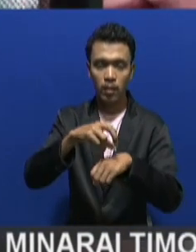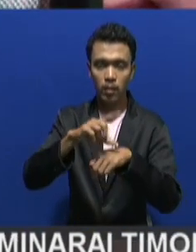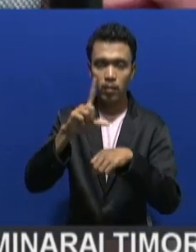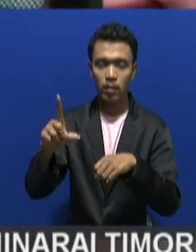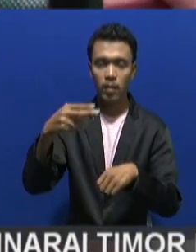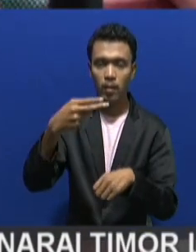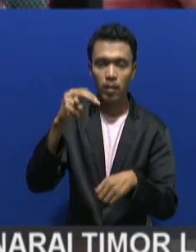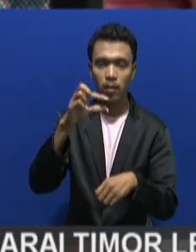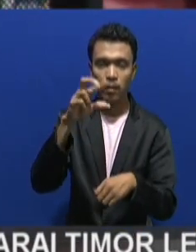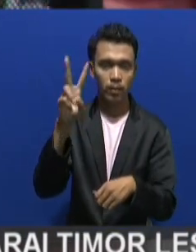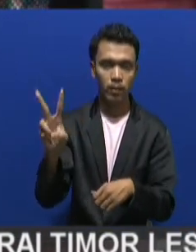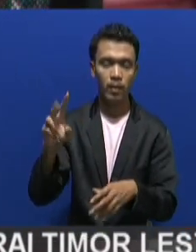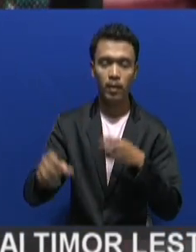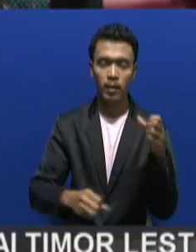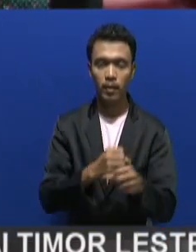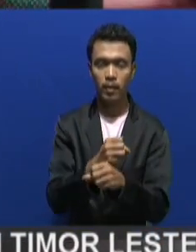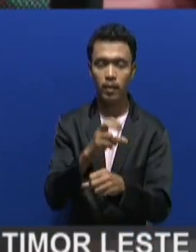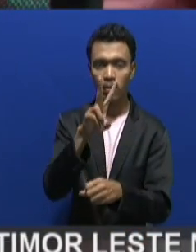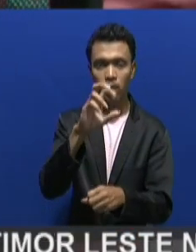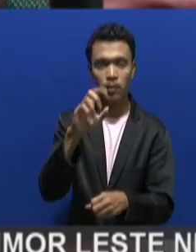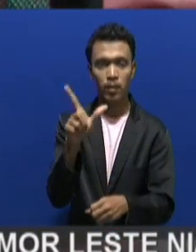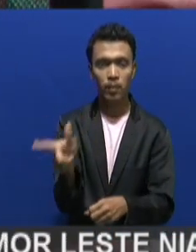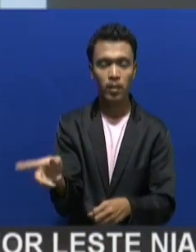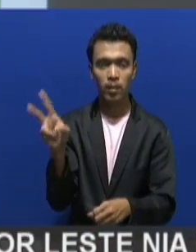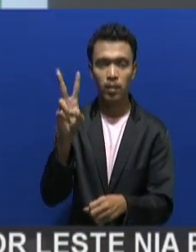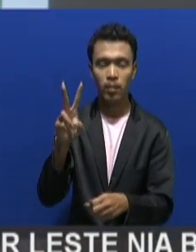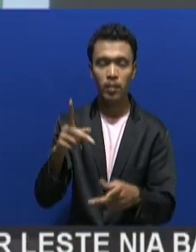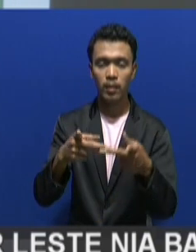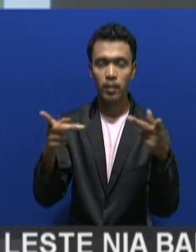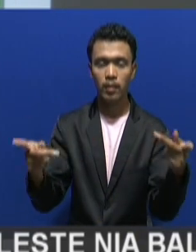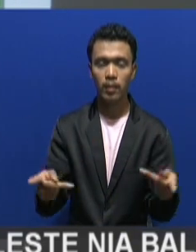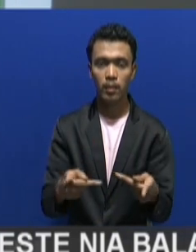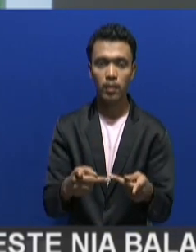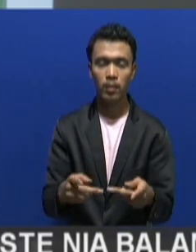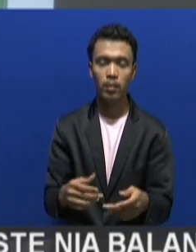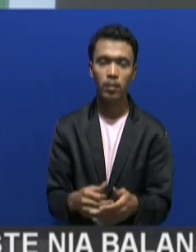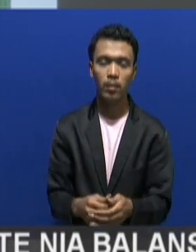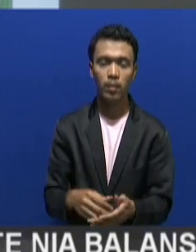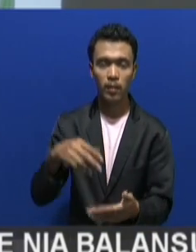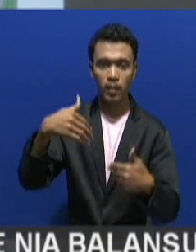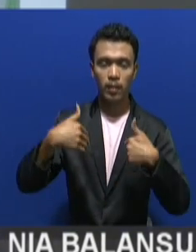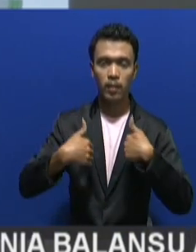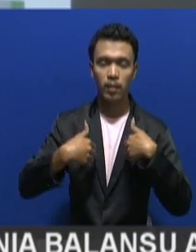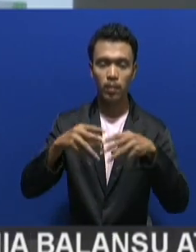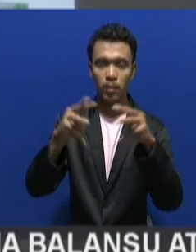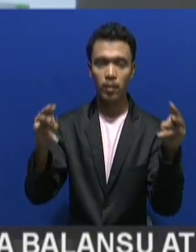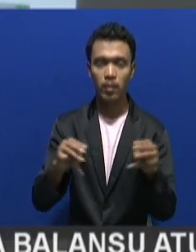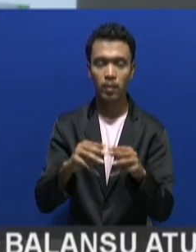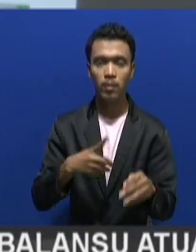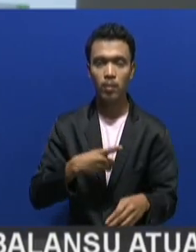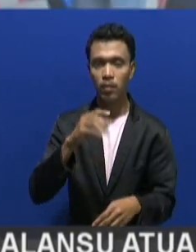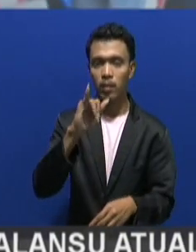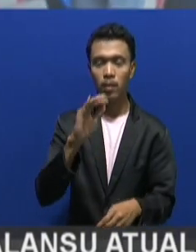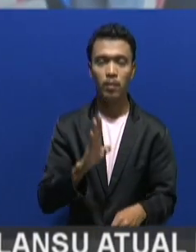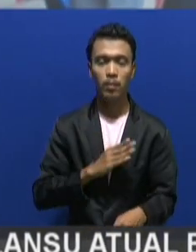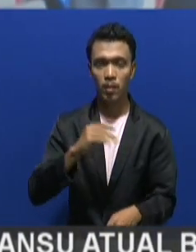Ne relata, e atinan rindrua rua nulo resindrua, Centro Coloscópia, nebe existe em município dili, baucau no